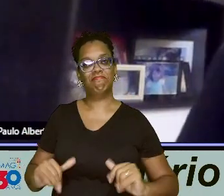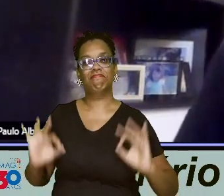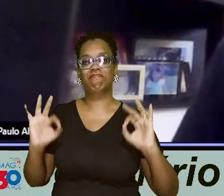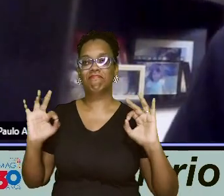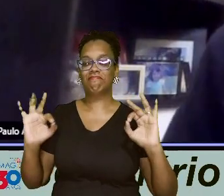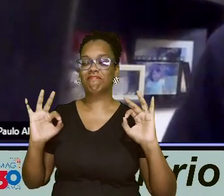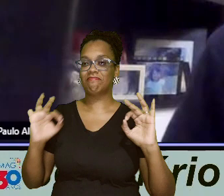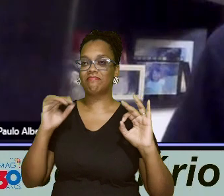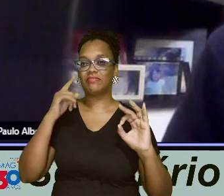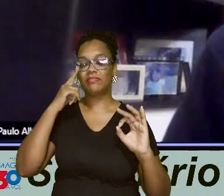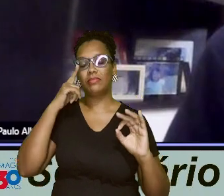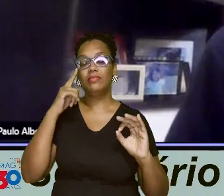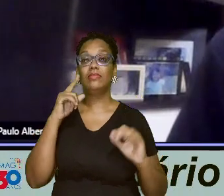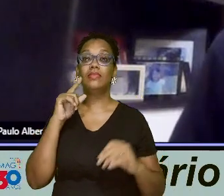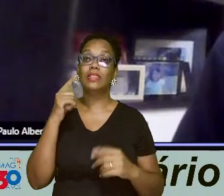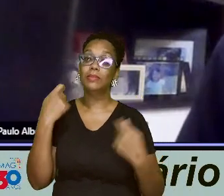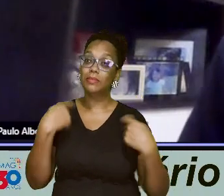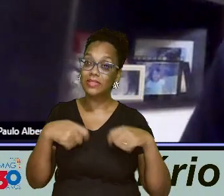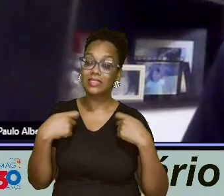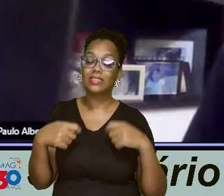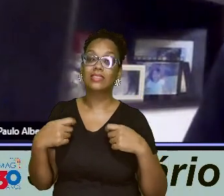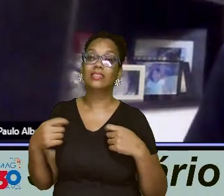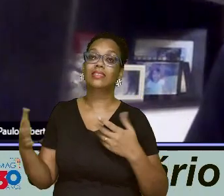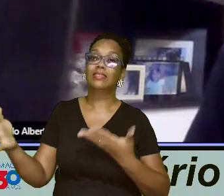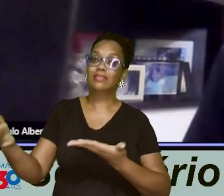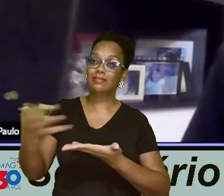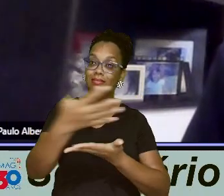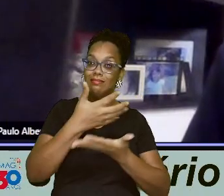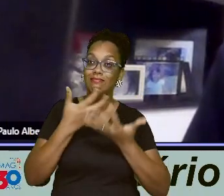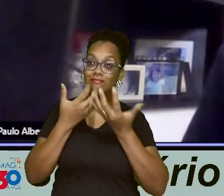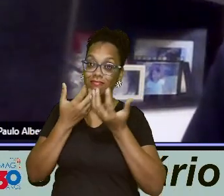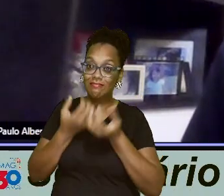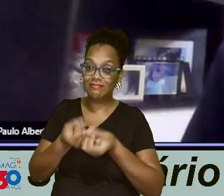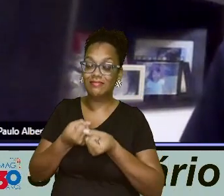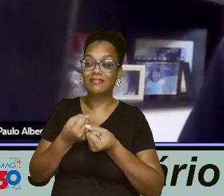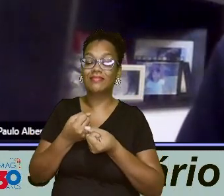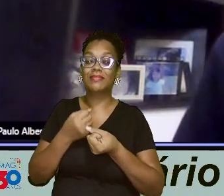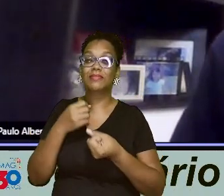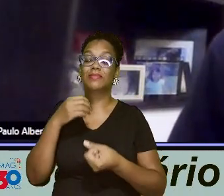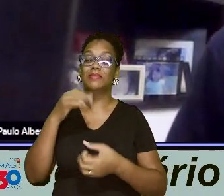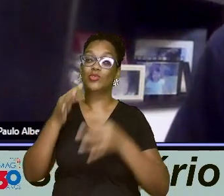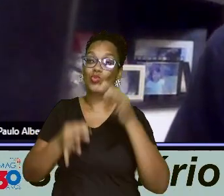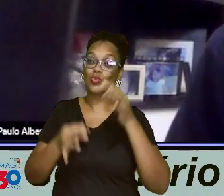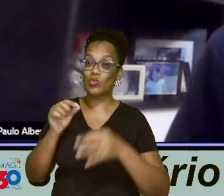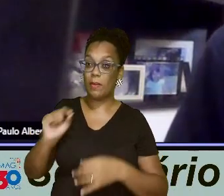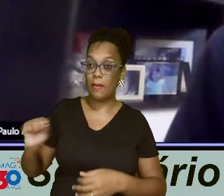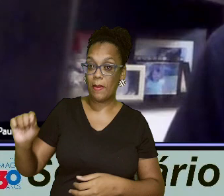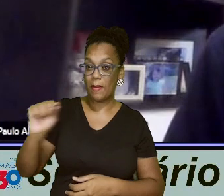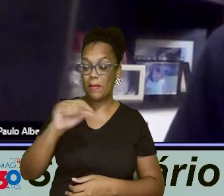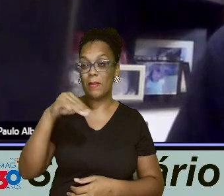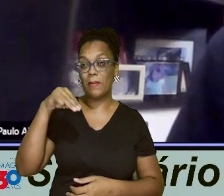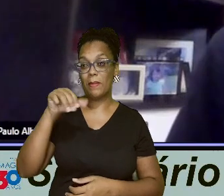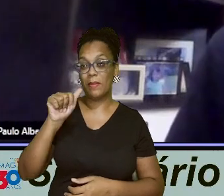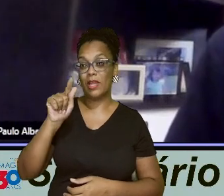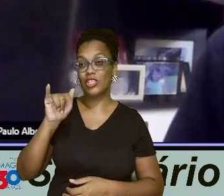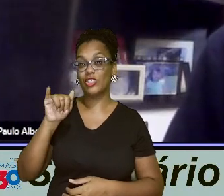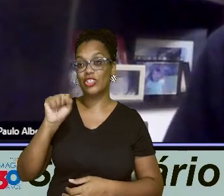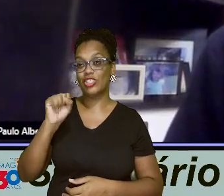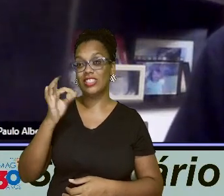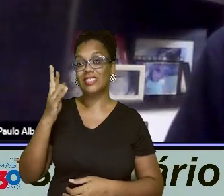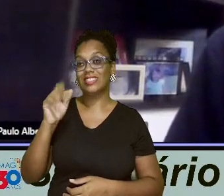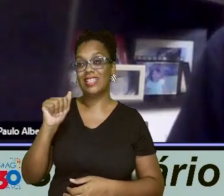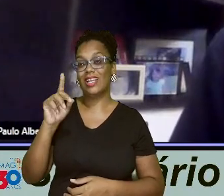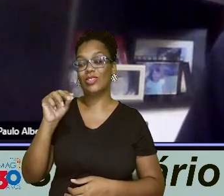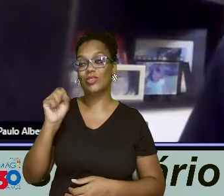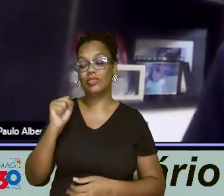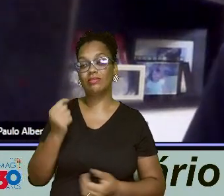ser acolhido pelos magistrados e de modo a propiciar a efetiva entrega da tutela